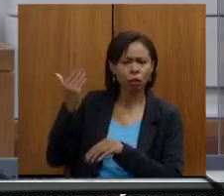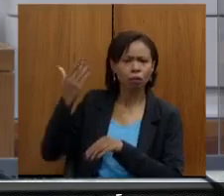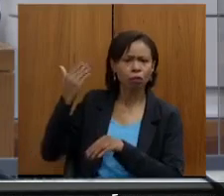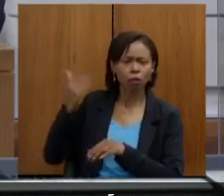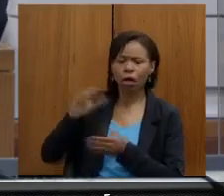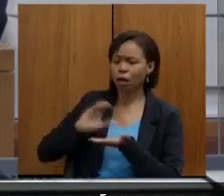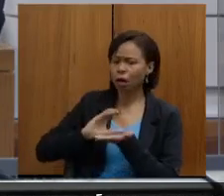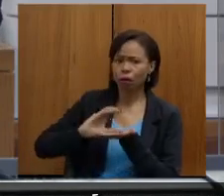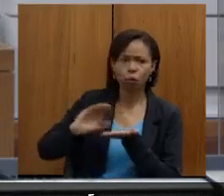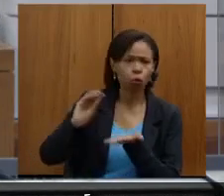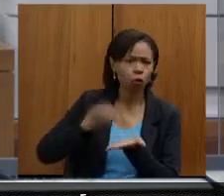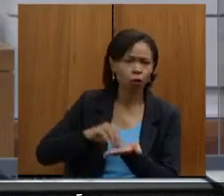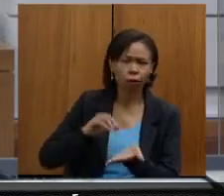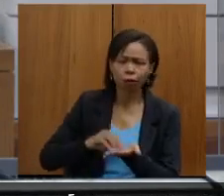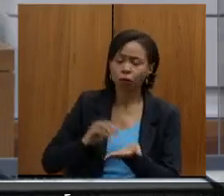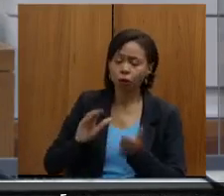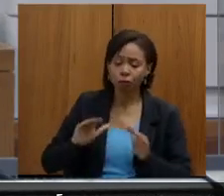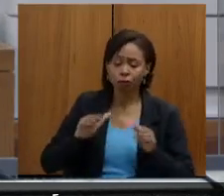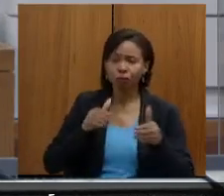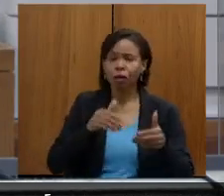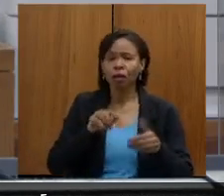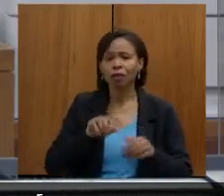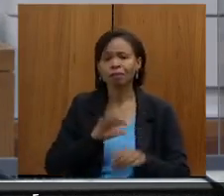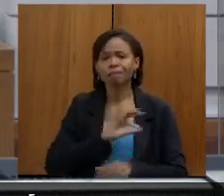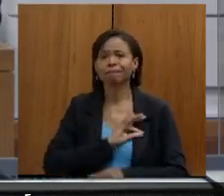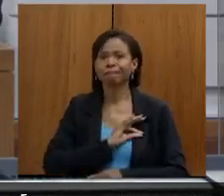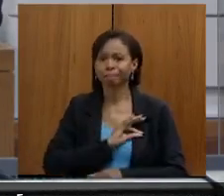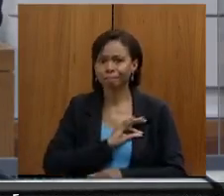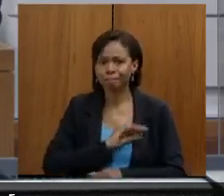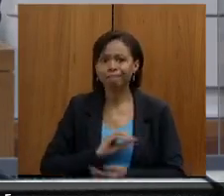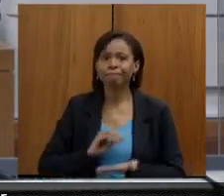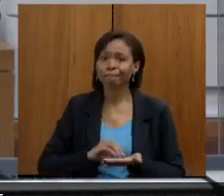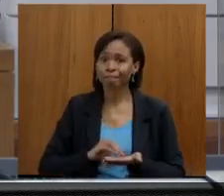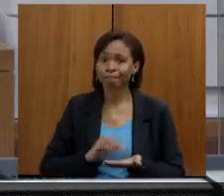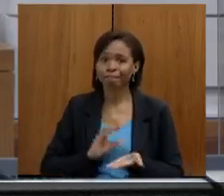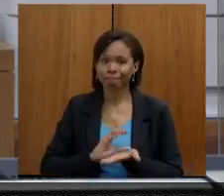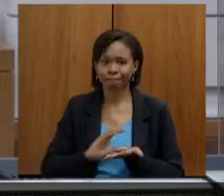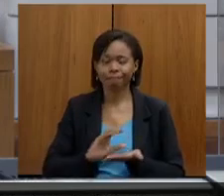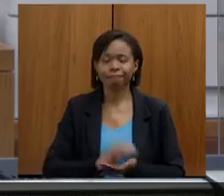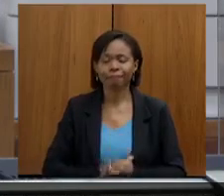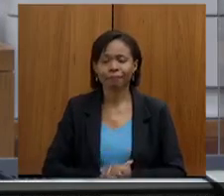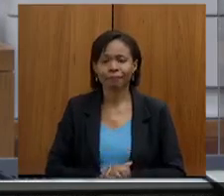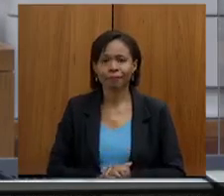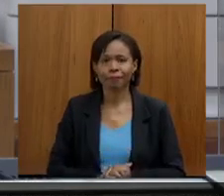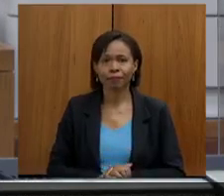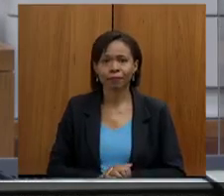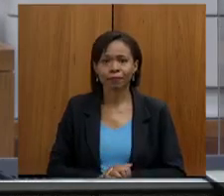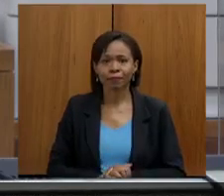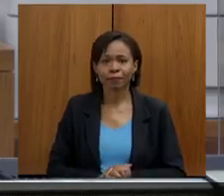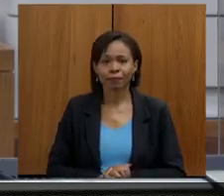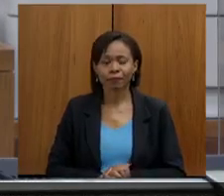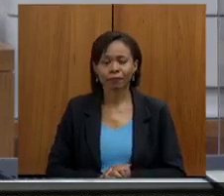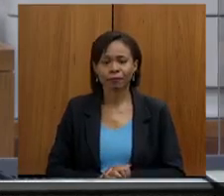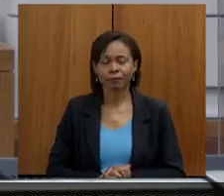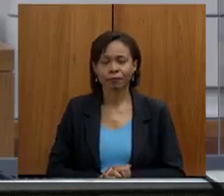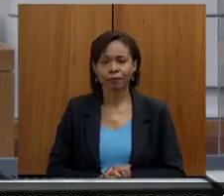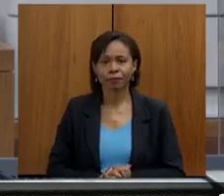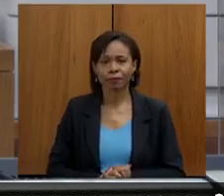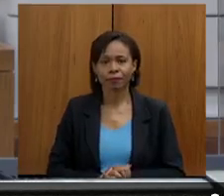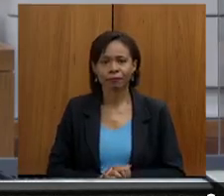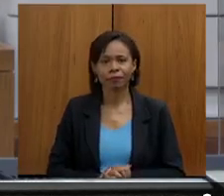para Polícia Militar é assim que assim eu fico fico assim